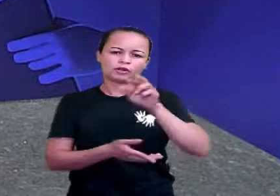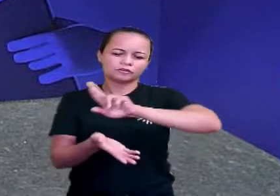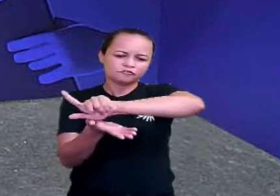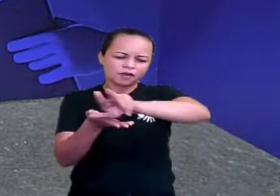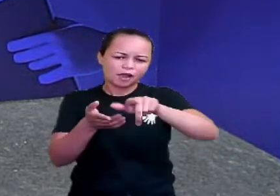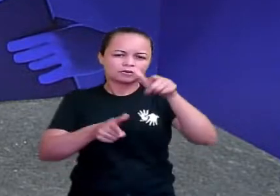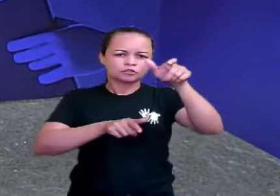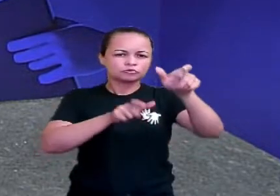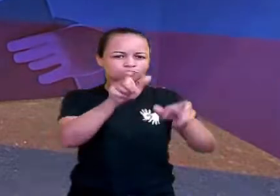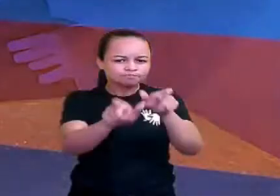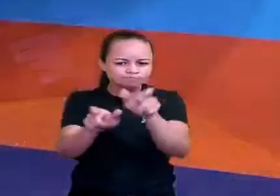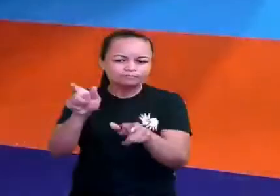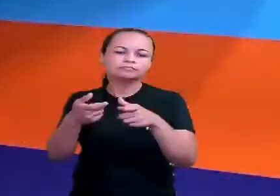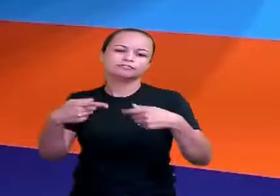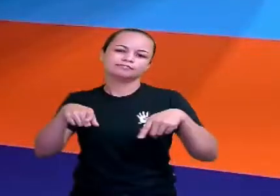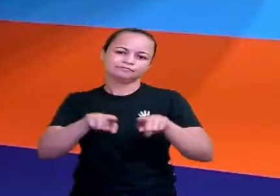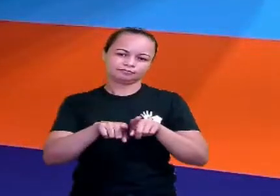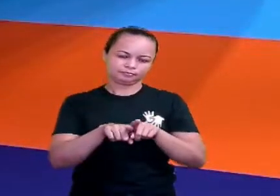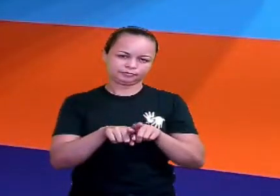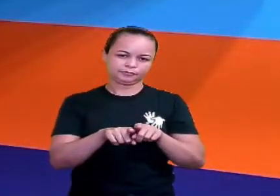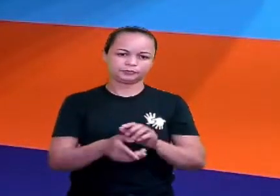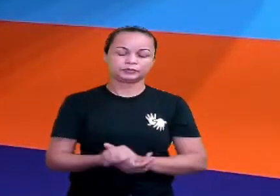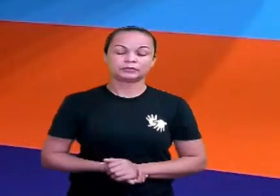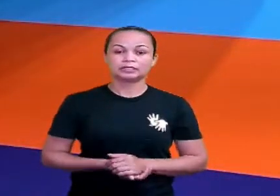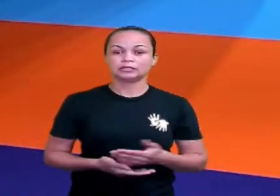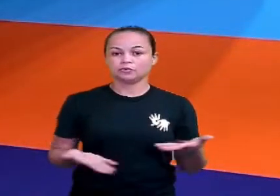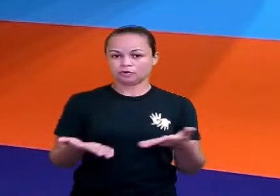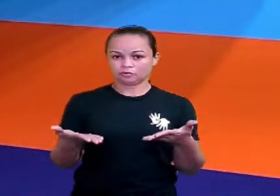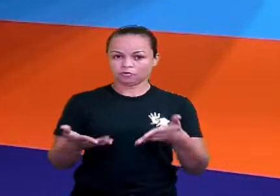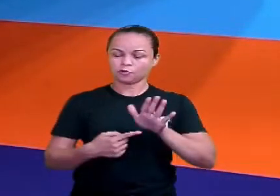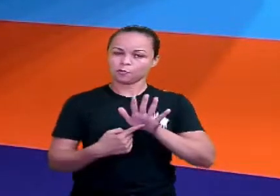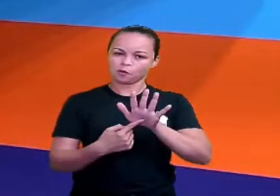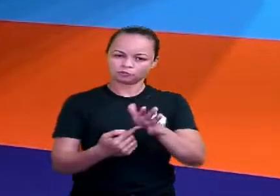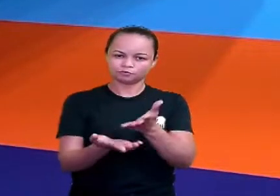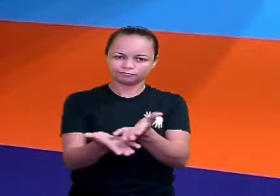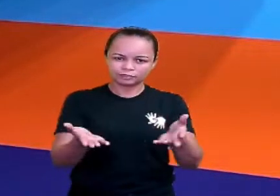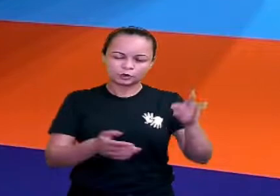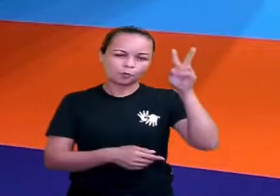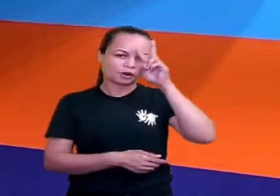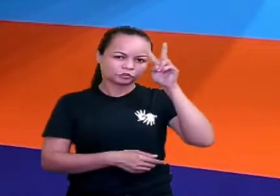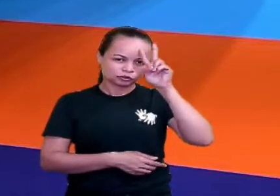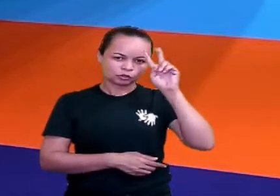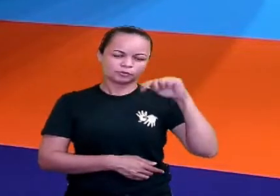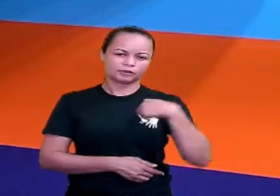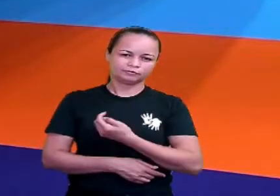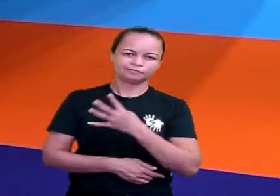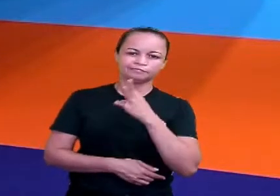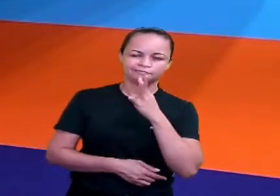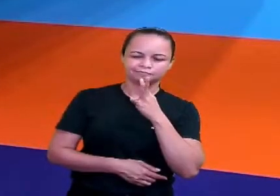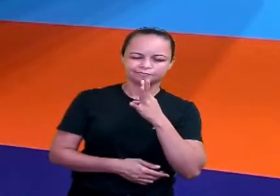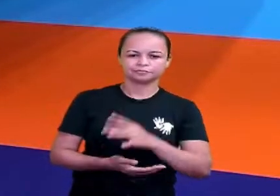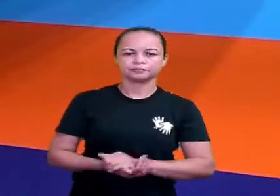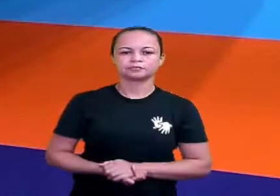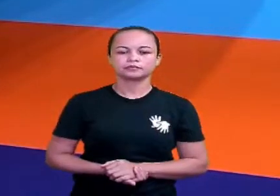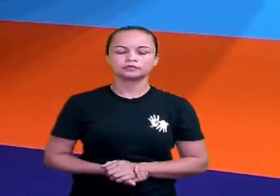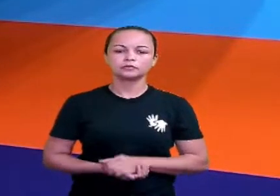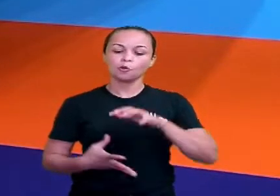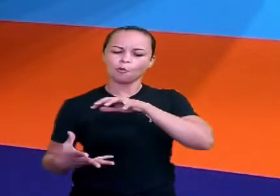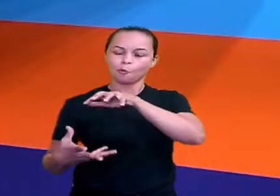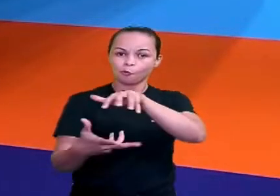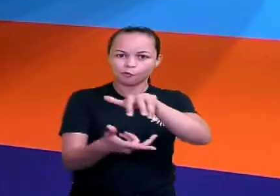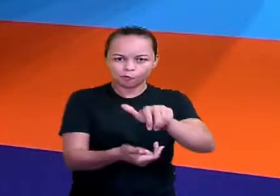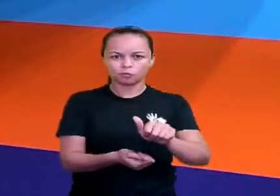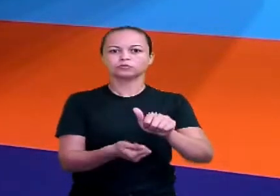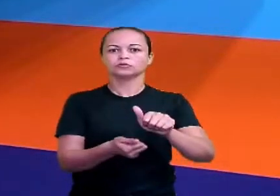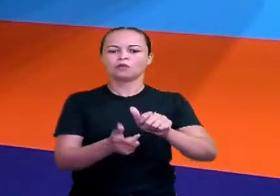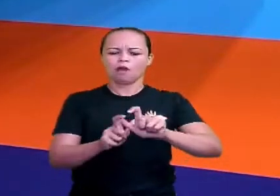Então, aí eu vou trazer para vocês uma história para a gente conhecer. Ó, o mundo inteiro. Quem escreveu